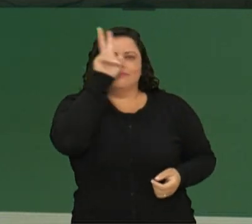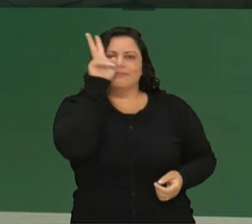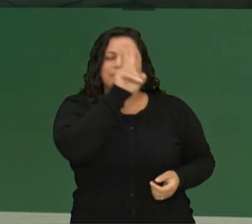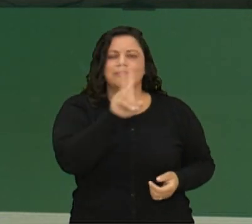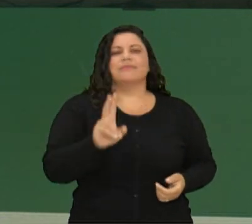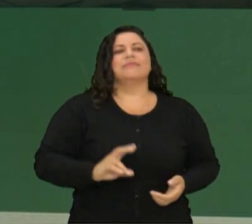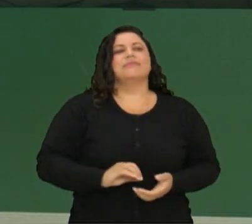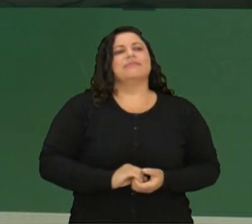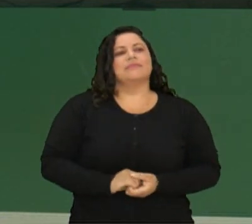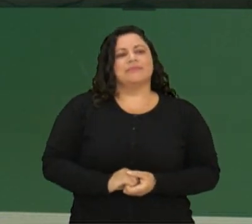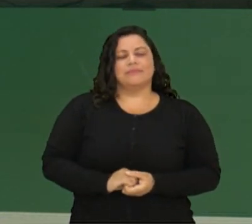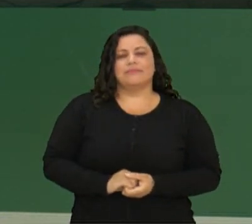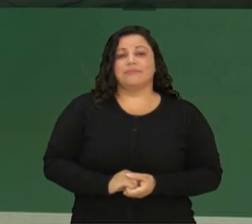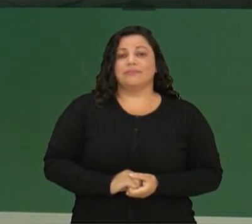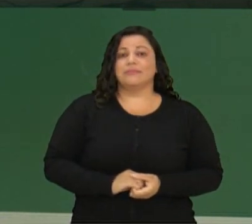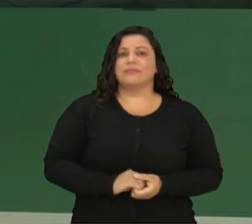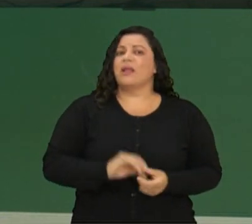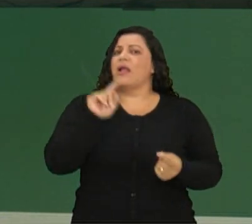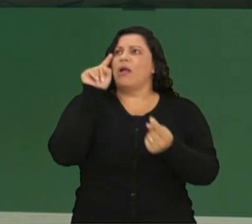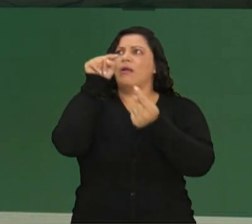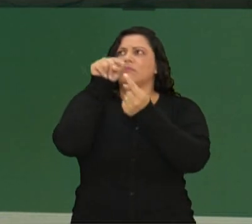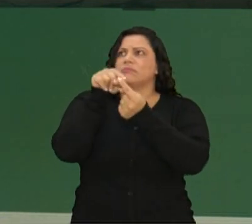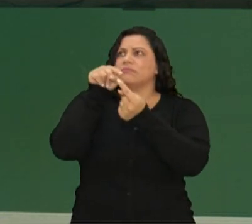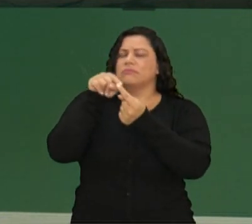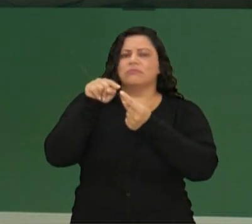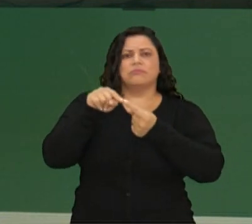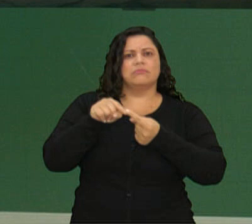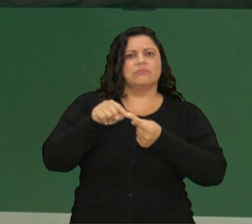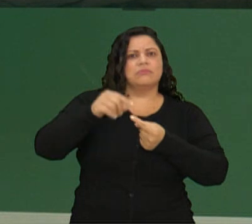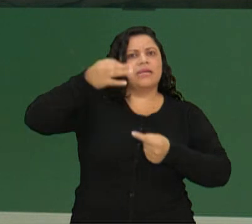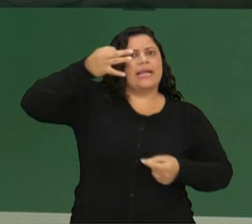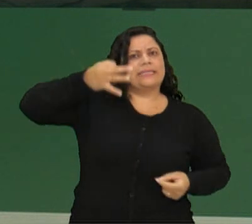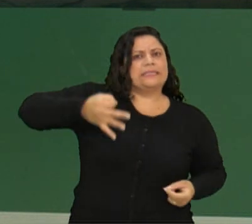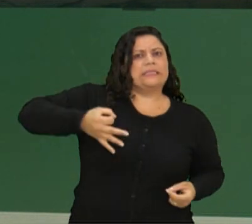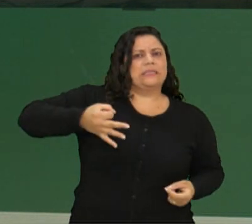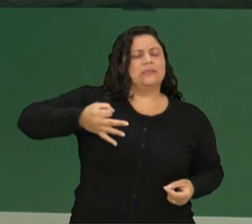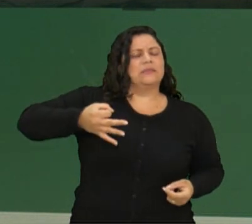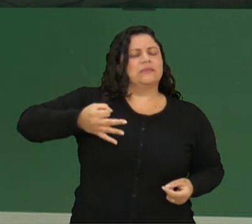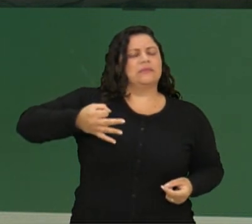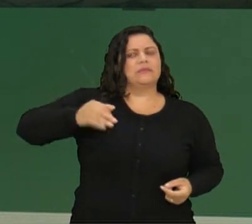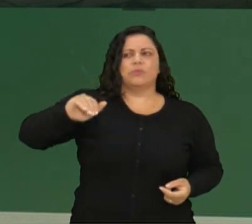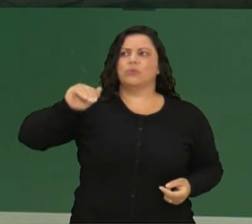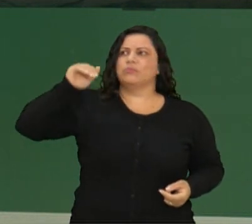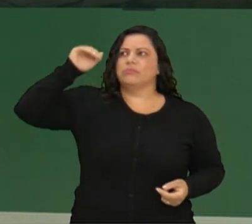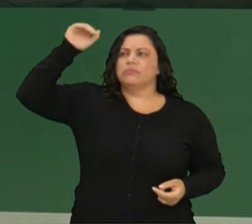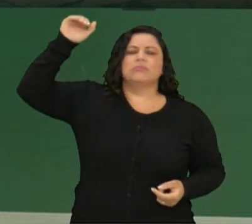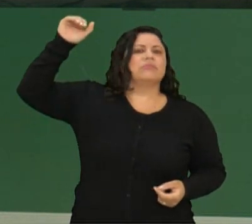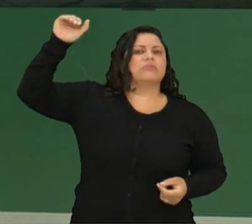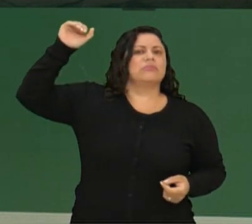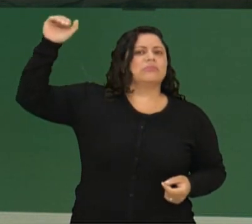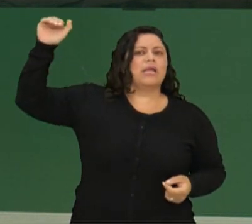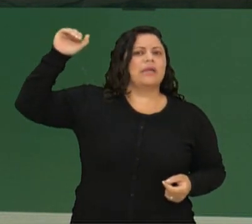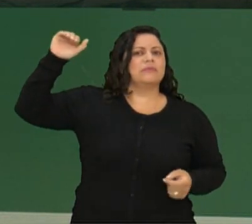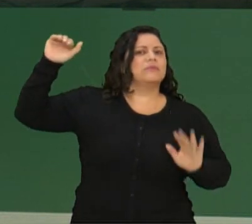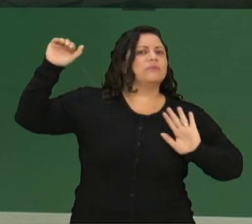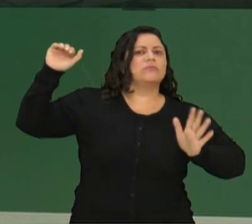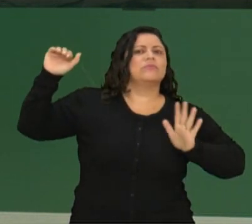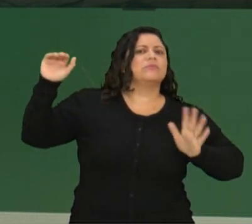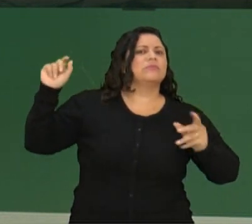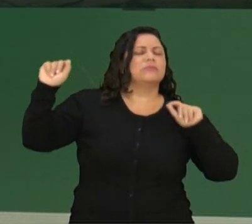A pressão arterial ideal para um indivíduo adulto, lembrando aqui, né, que geralmente a gente